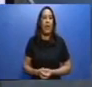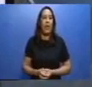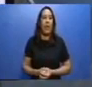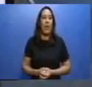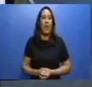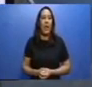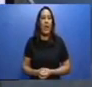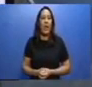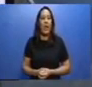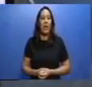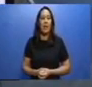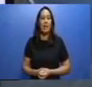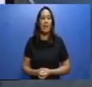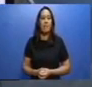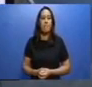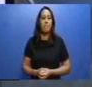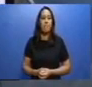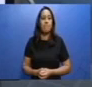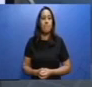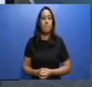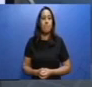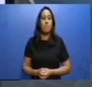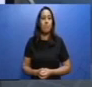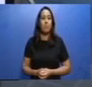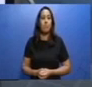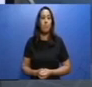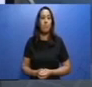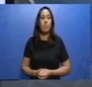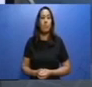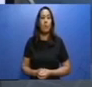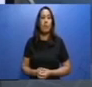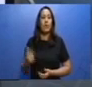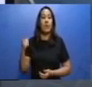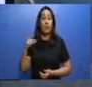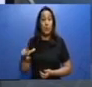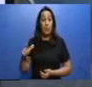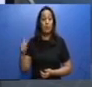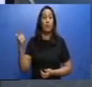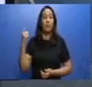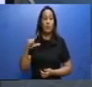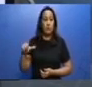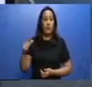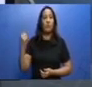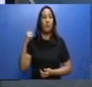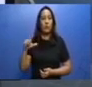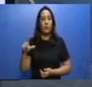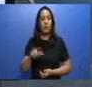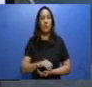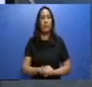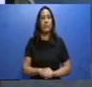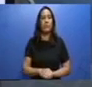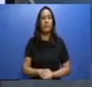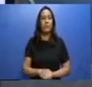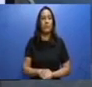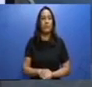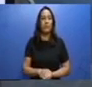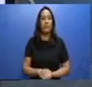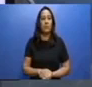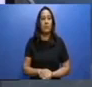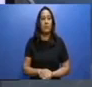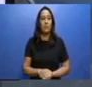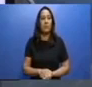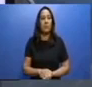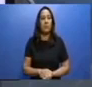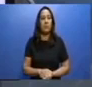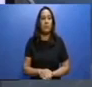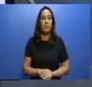azul, azul de novo. Vermelho, aí o vermelho de novo, azul, tá? Então, aqui, olha só, quem que vai estar de frente